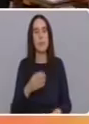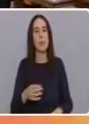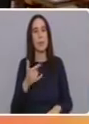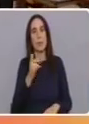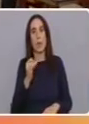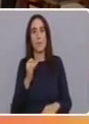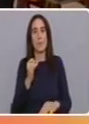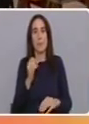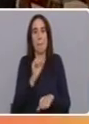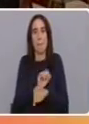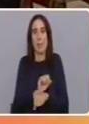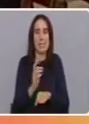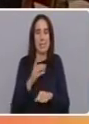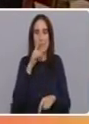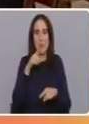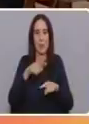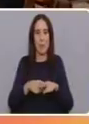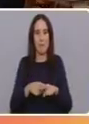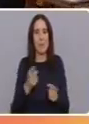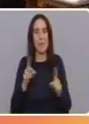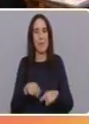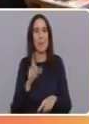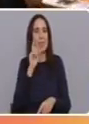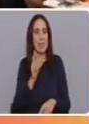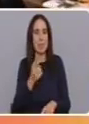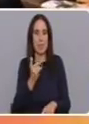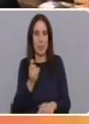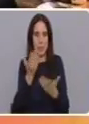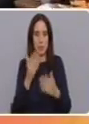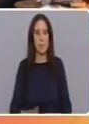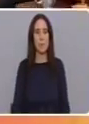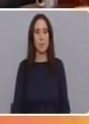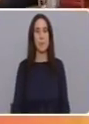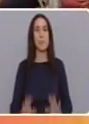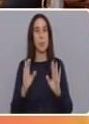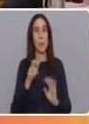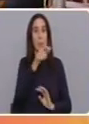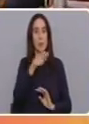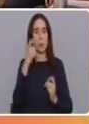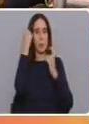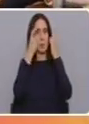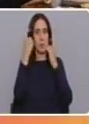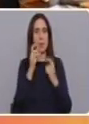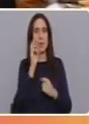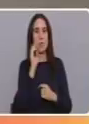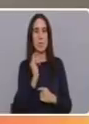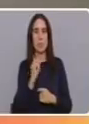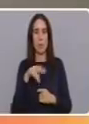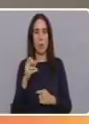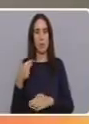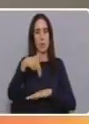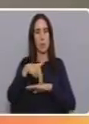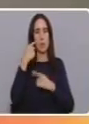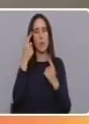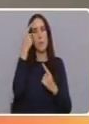entalado, salvo seja porque eu te interrompi, e temos que voltar a falar das datas. Tiago, força. Então, uma coisa que as pessoas têm pensado é que a Simone está no espetáculo, mas vai lá